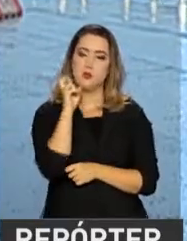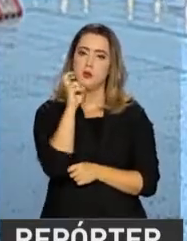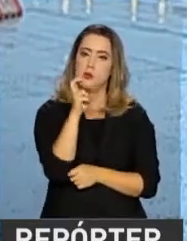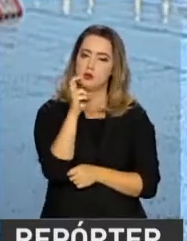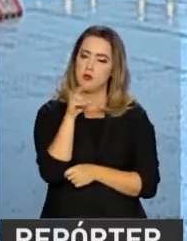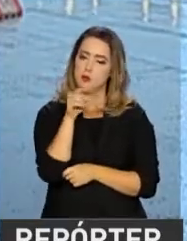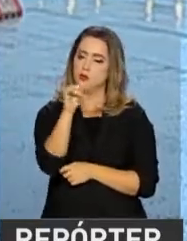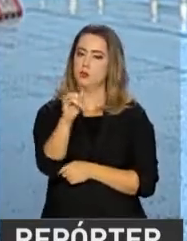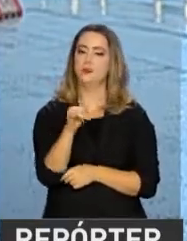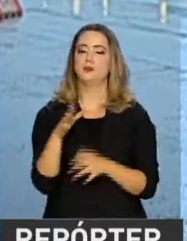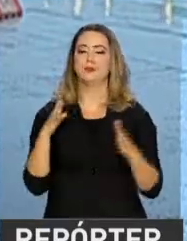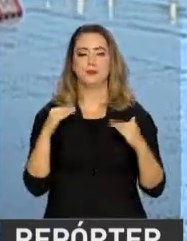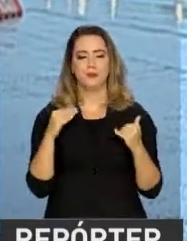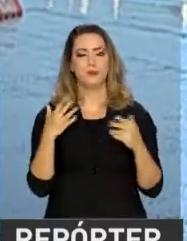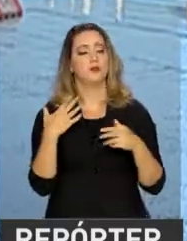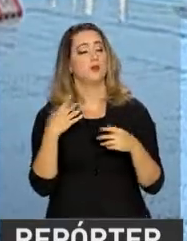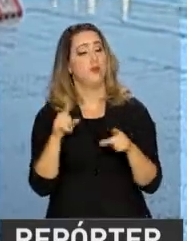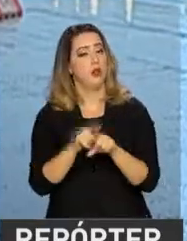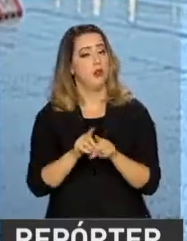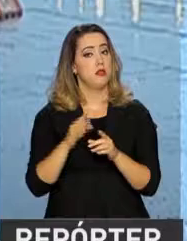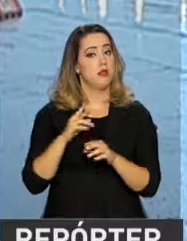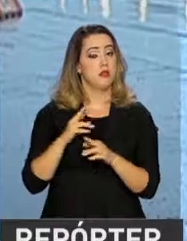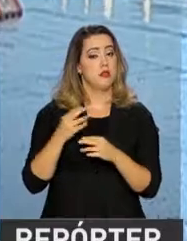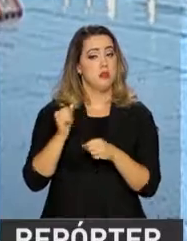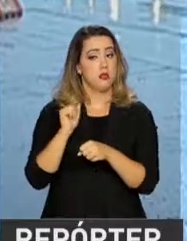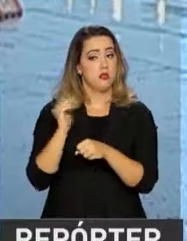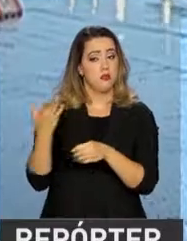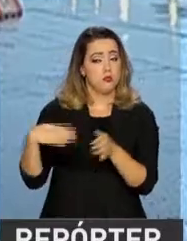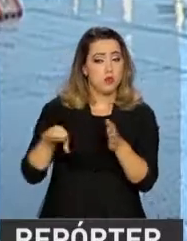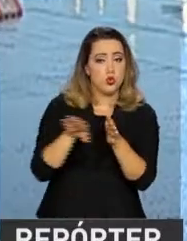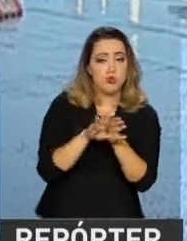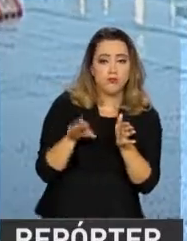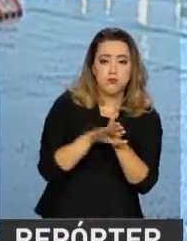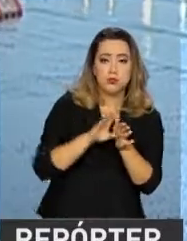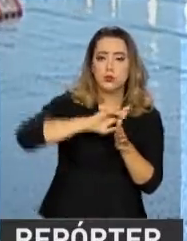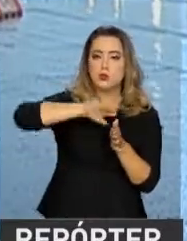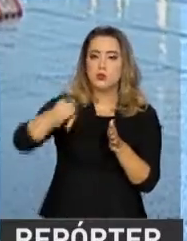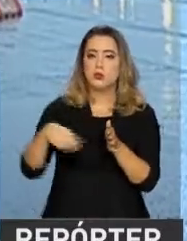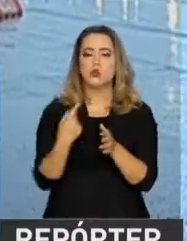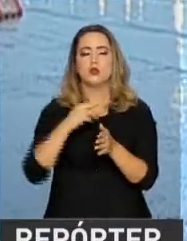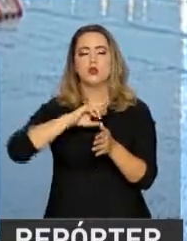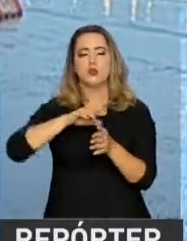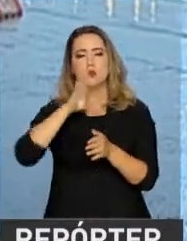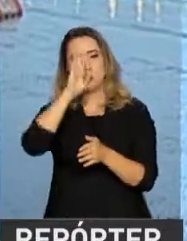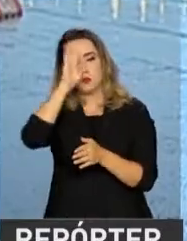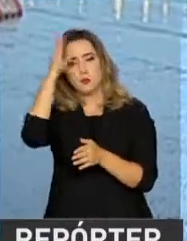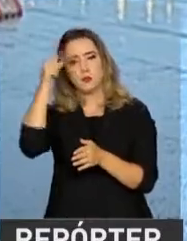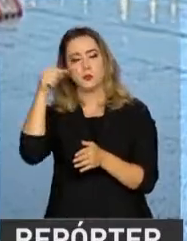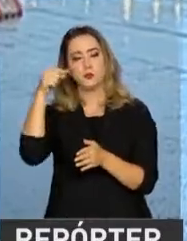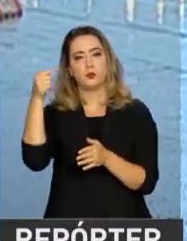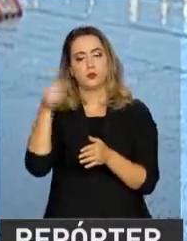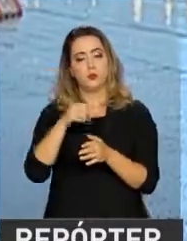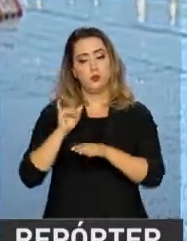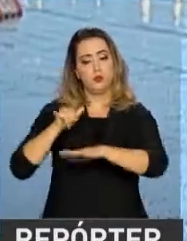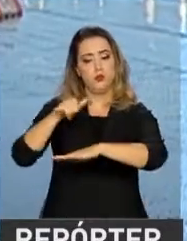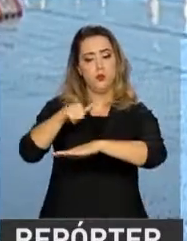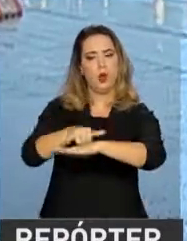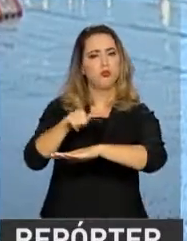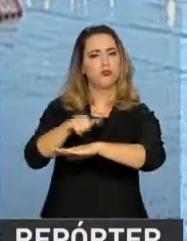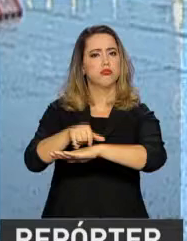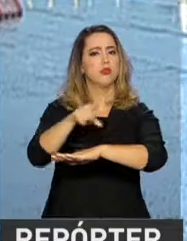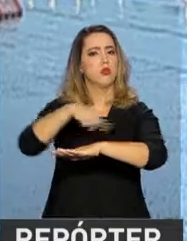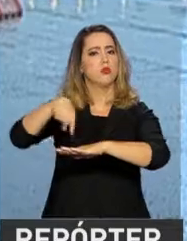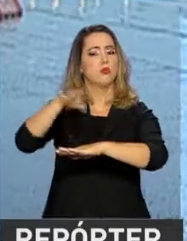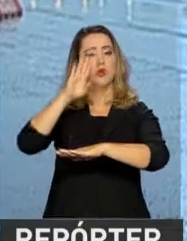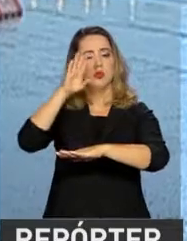esperados mais de dois milhões de passageiros nos principais aeroportos do brasil para que sua viagem seja mais